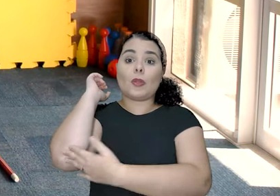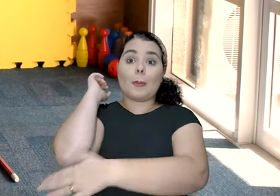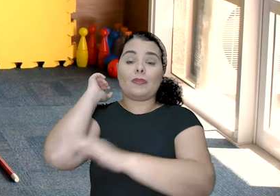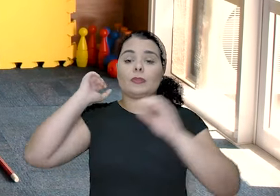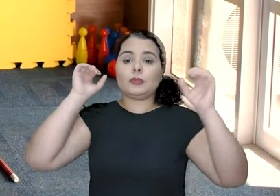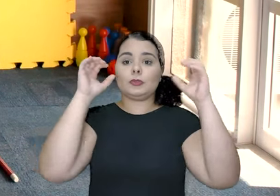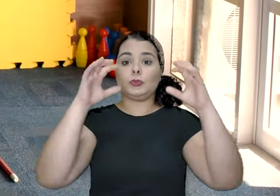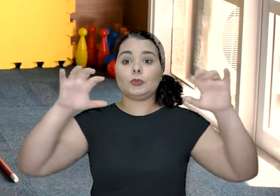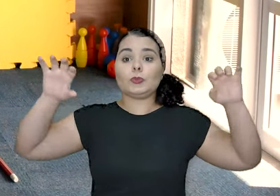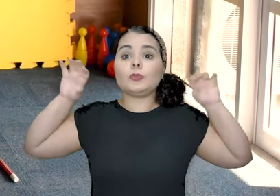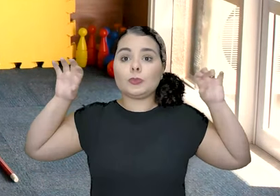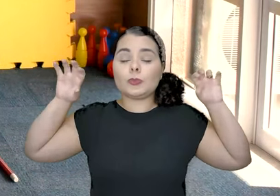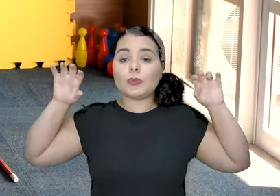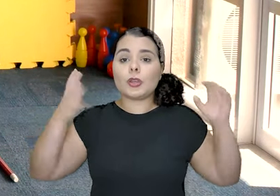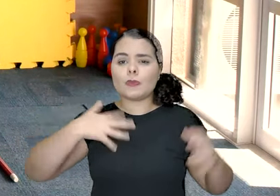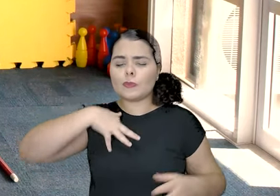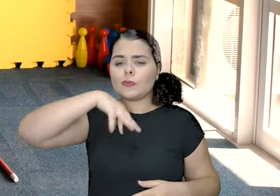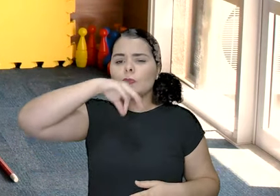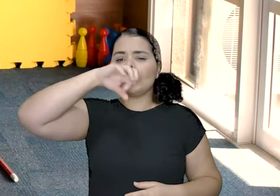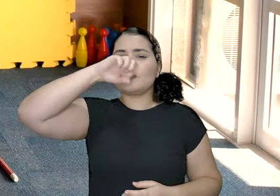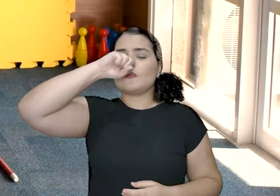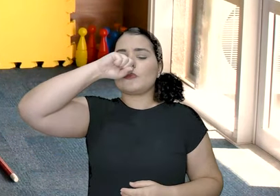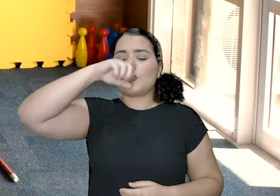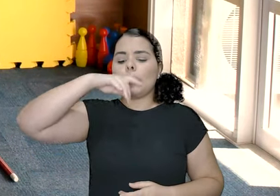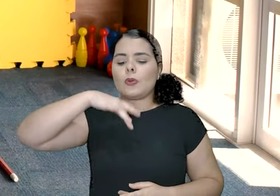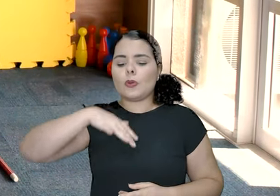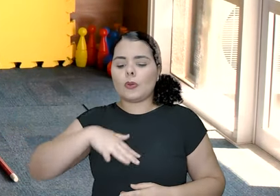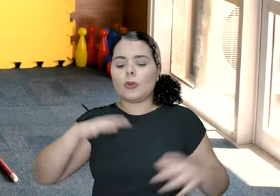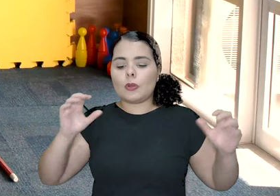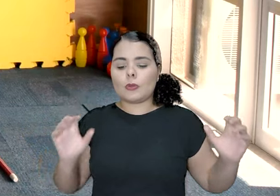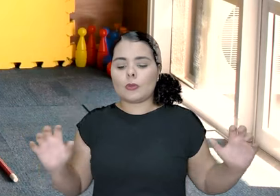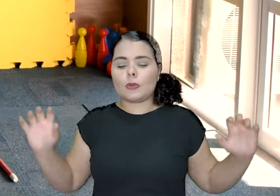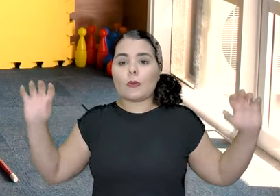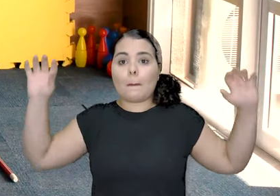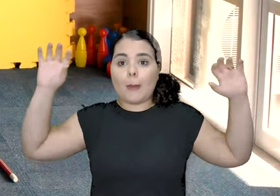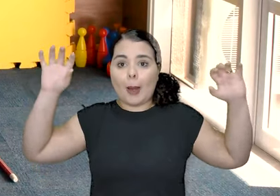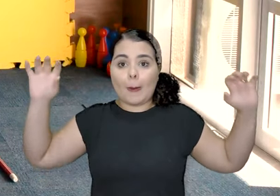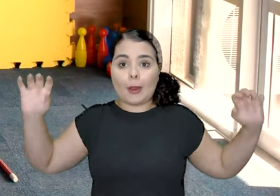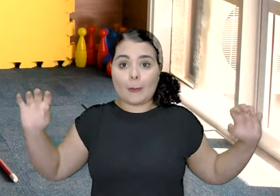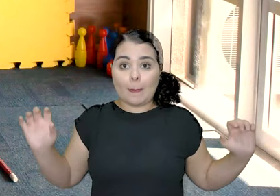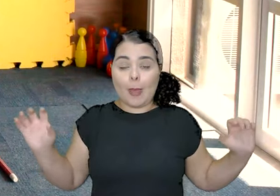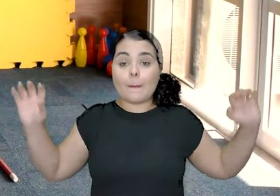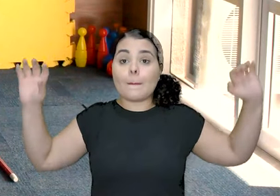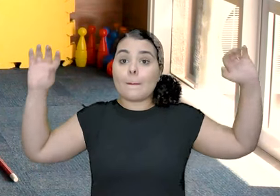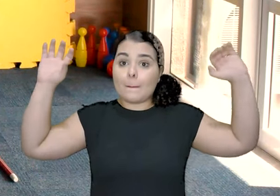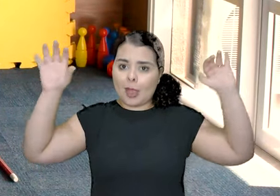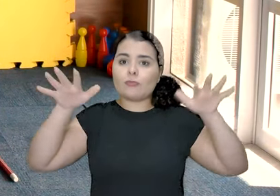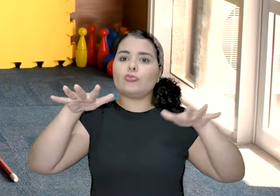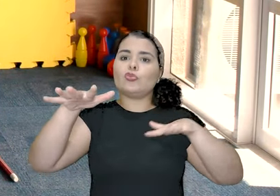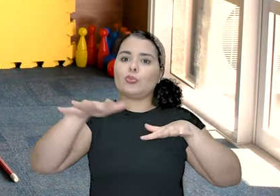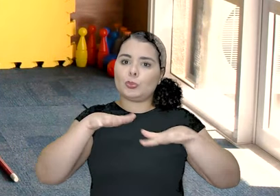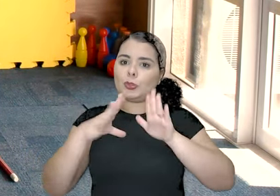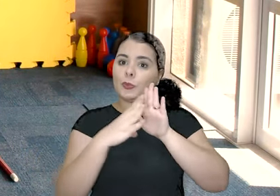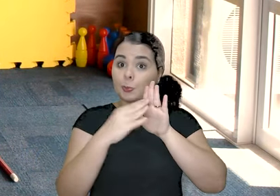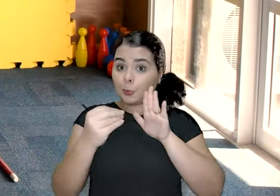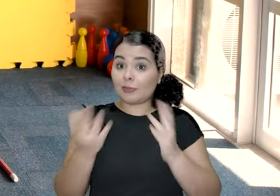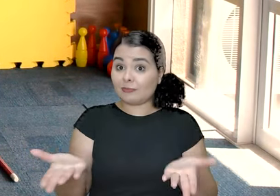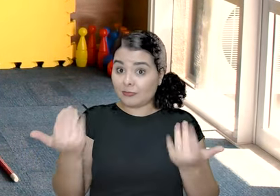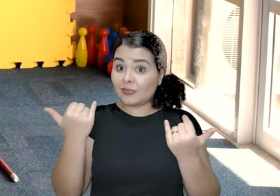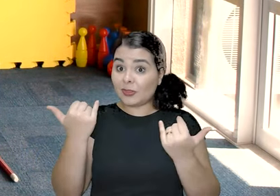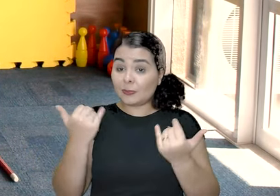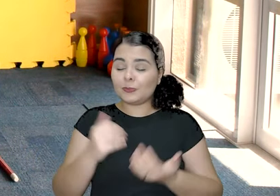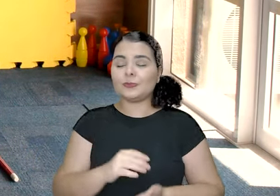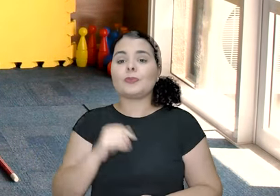inspira, solta o ar, leva o braço para cima e desce. Podemos começar?